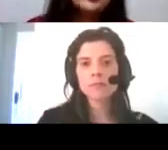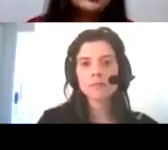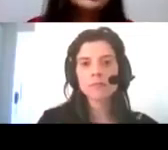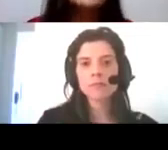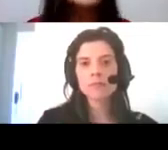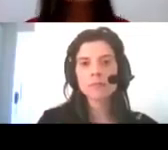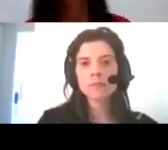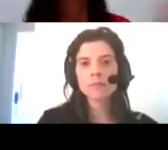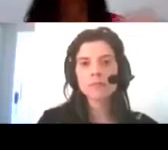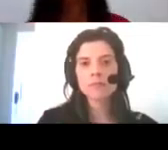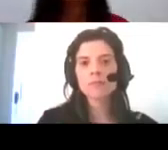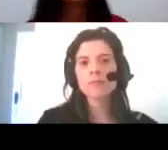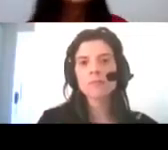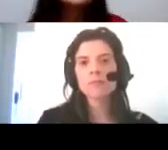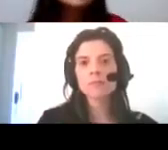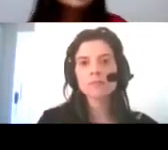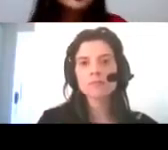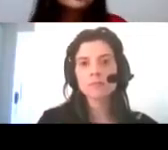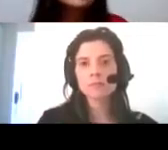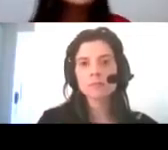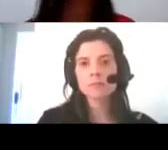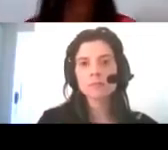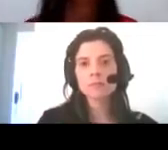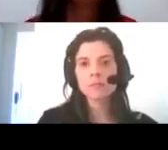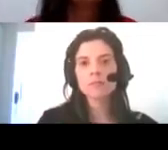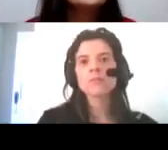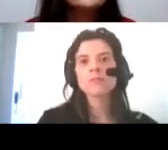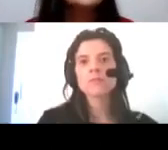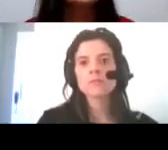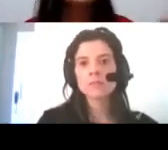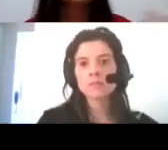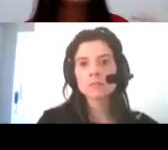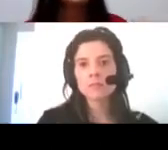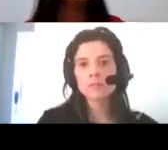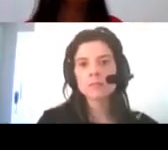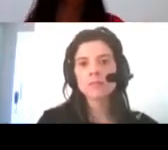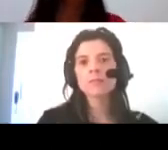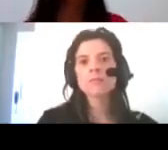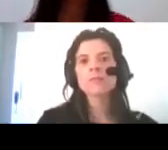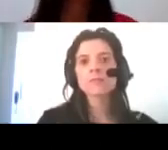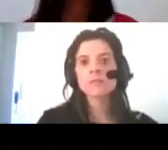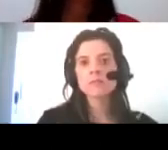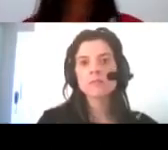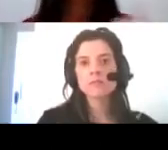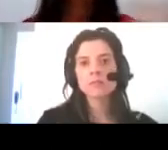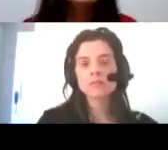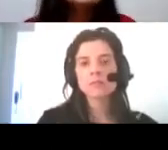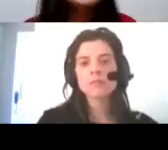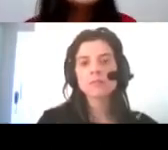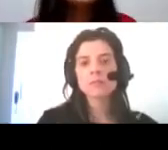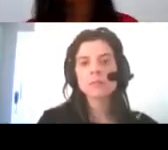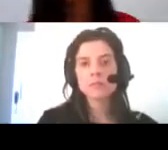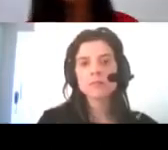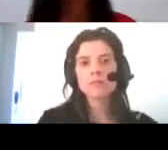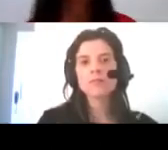o meu local de trabalho para fazer as minhas coisas particulares, eu não posso usar o meu local de trabalho para fazer coisas que não